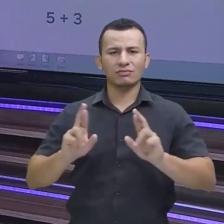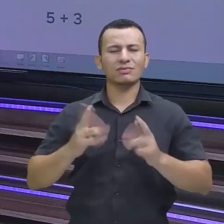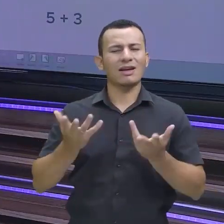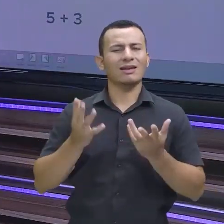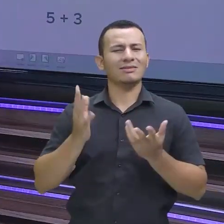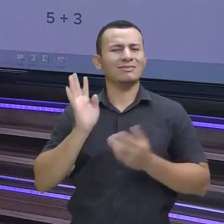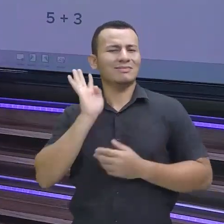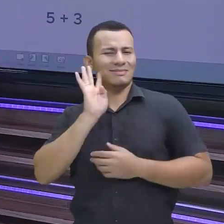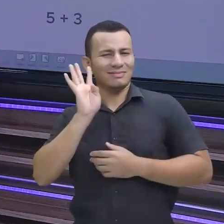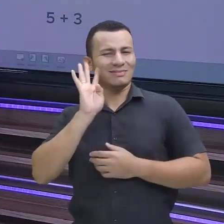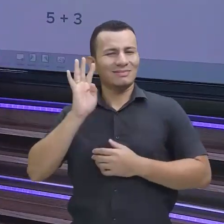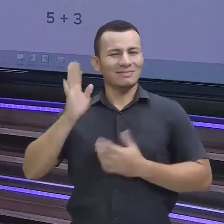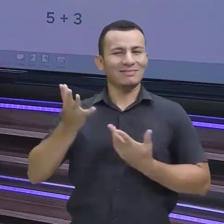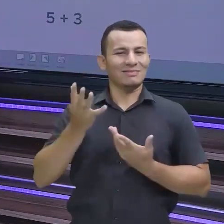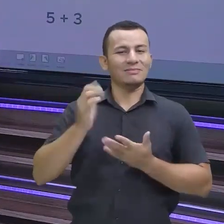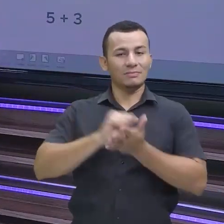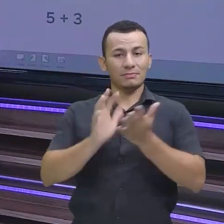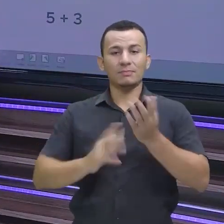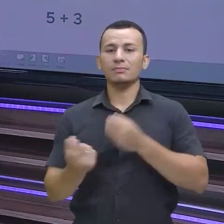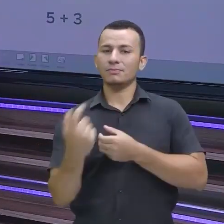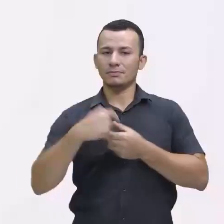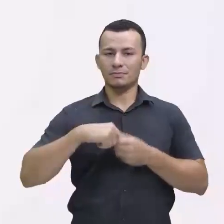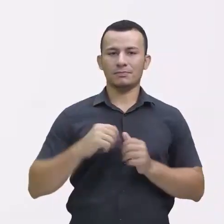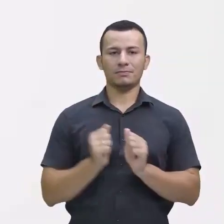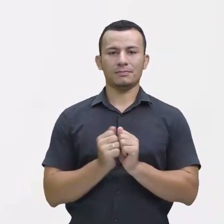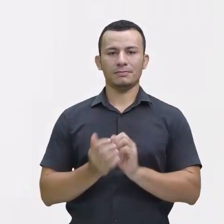divertida essa atividade e daqui a pouco eu volto.